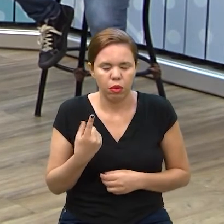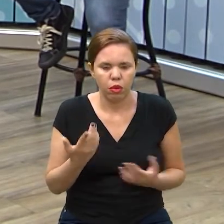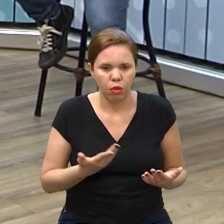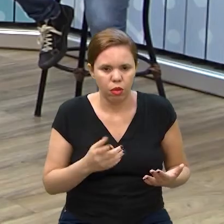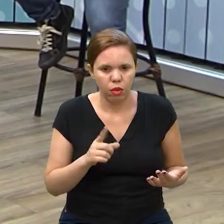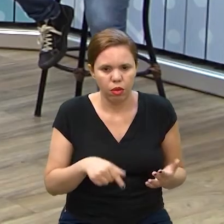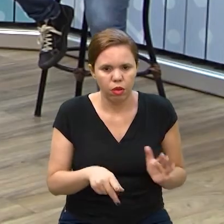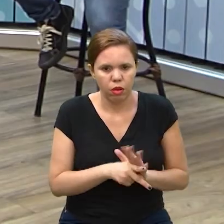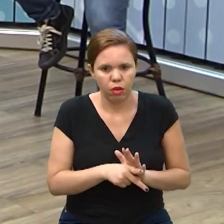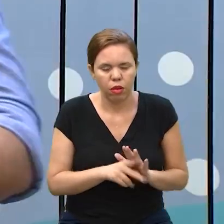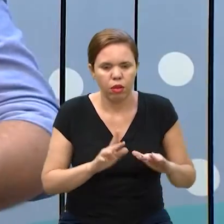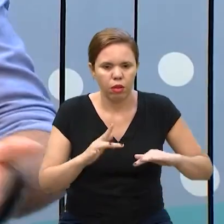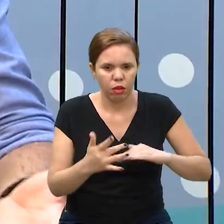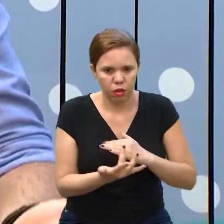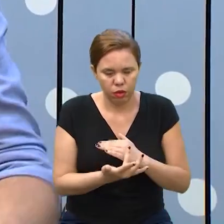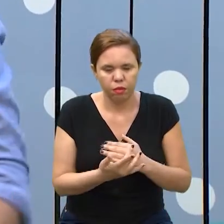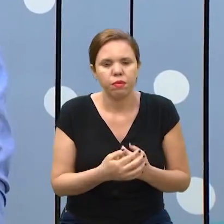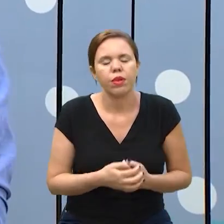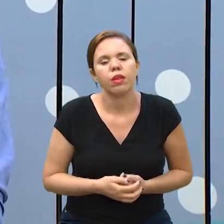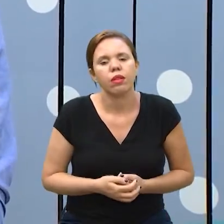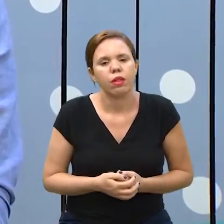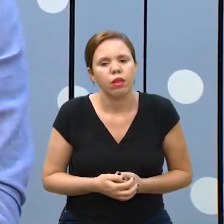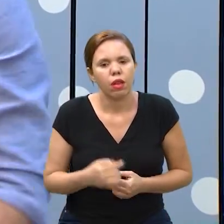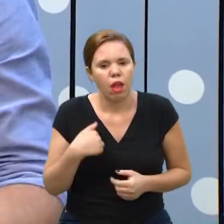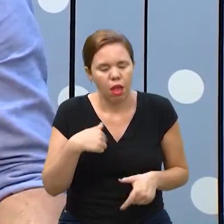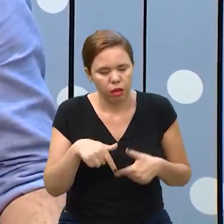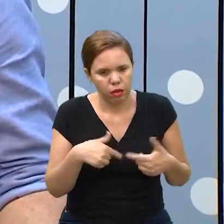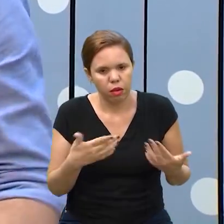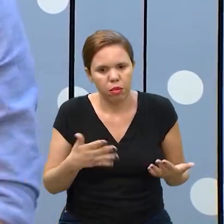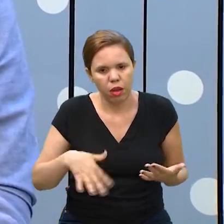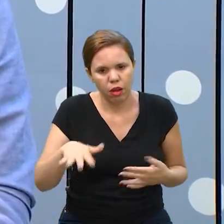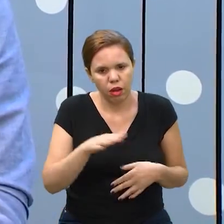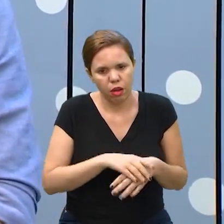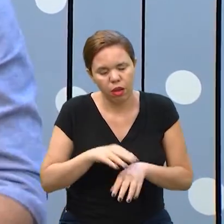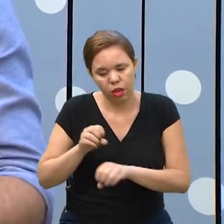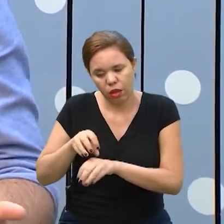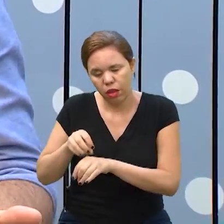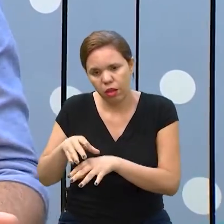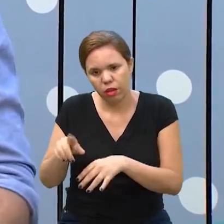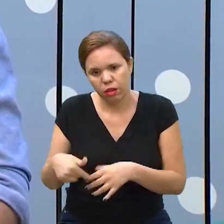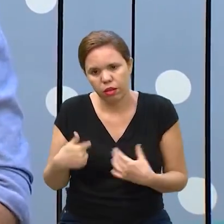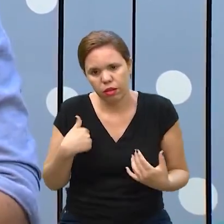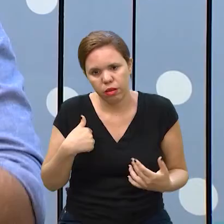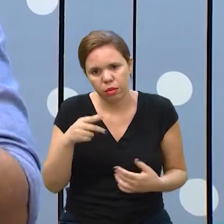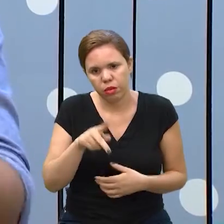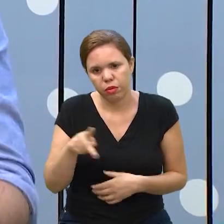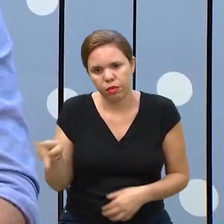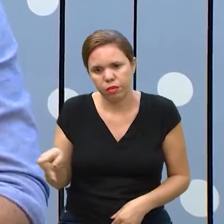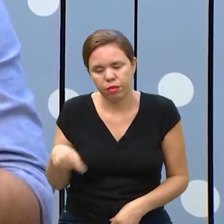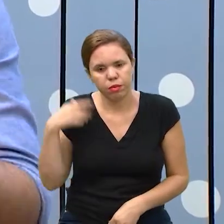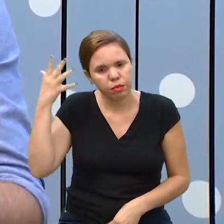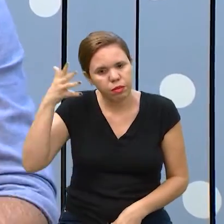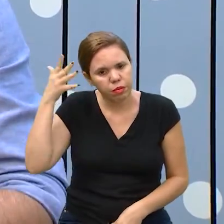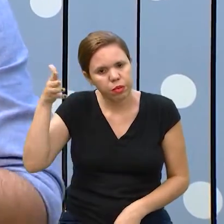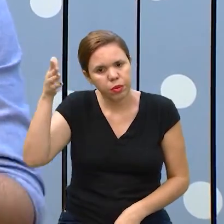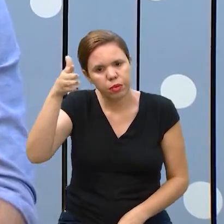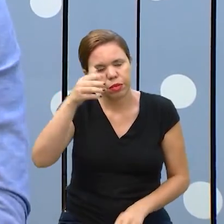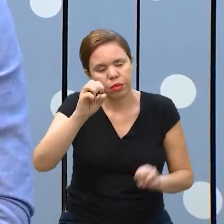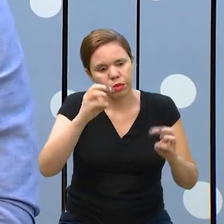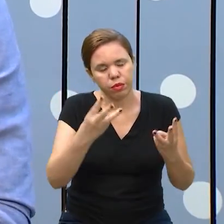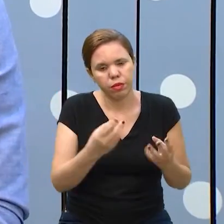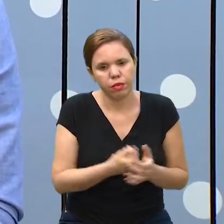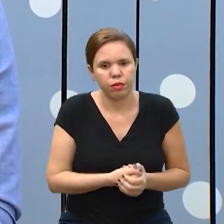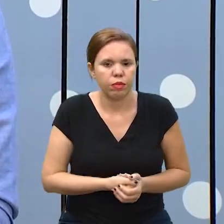é a parte, hoje especificamente, de mídias sociais, que é com que eu trabalho, e o outro é a educação, né? Que eu também sou professor,